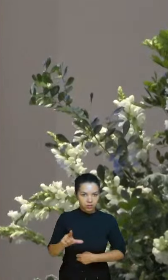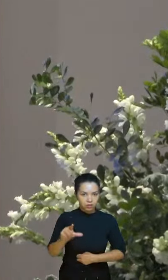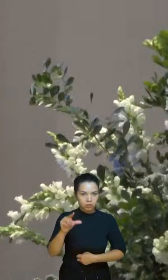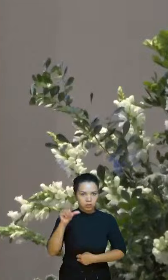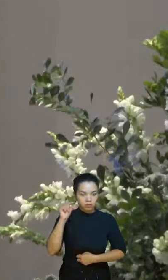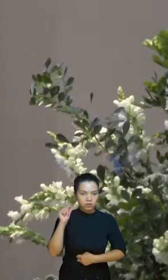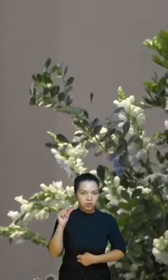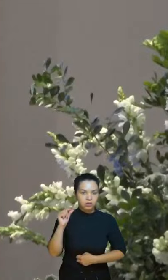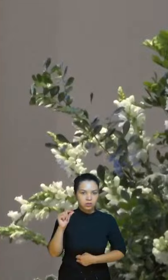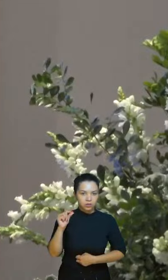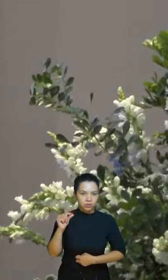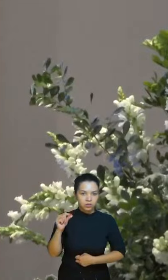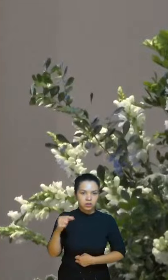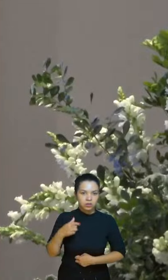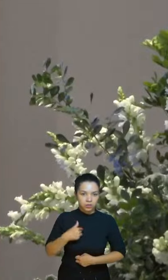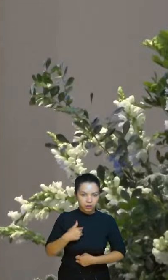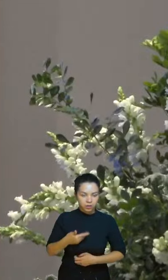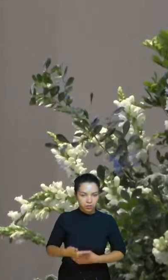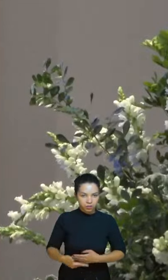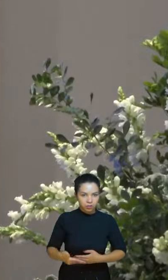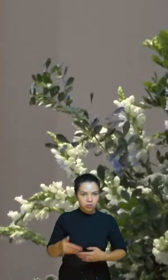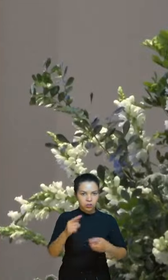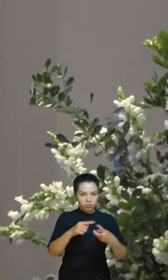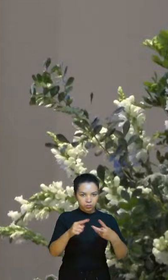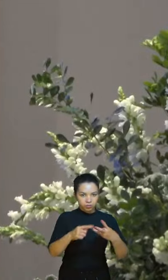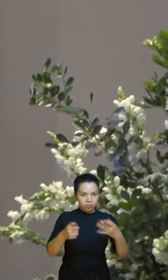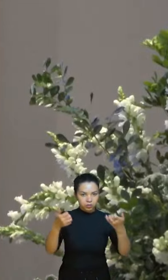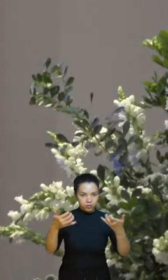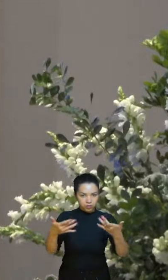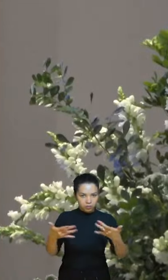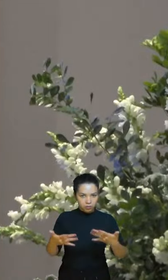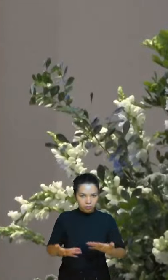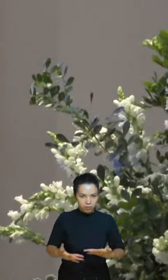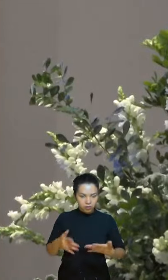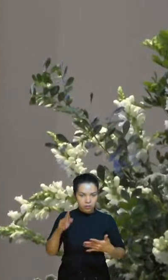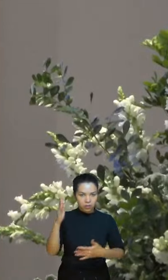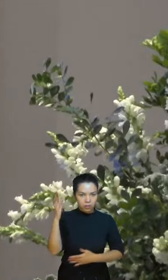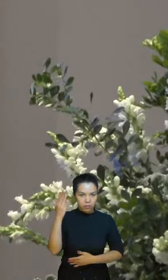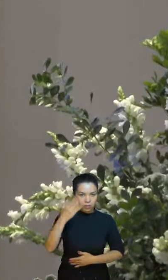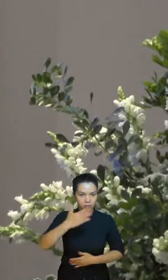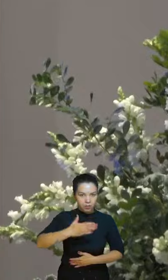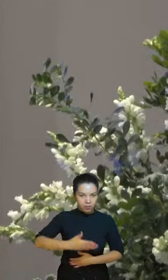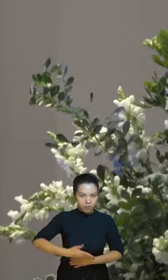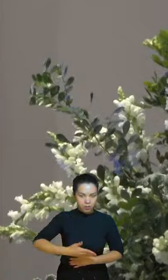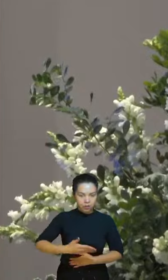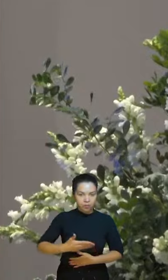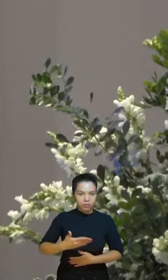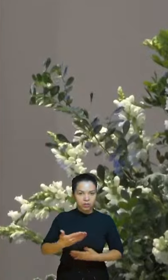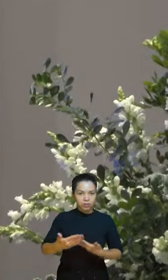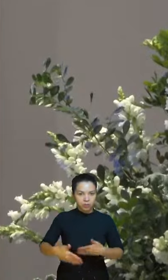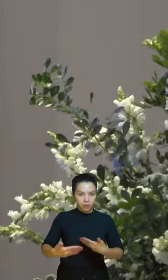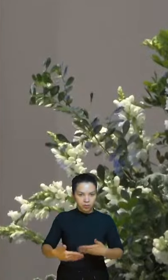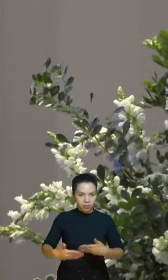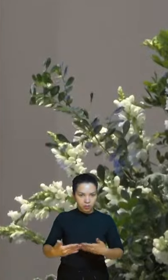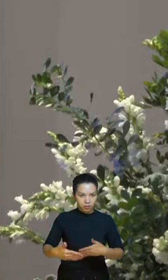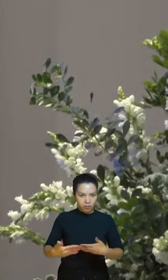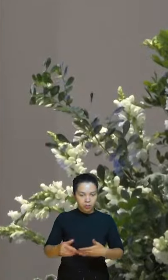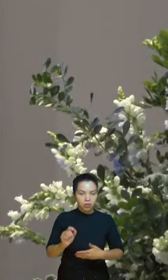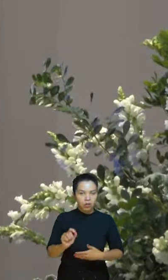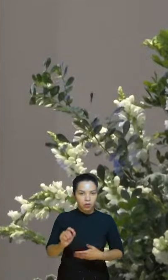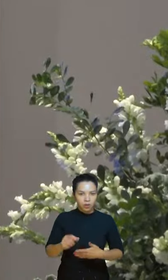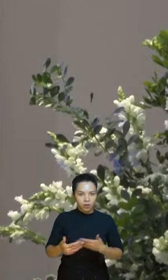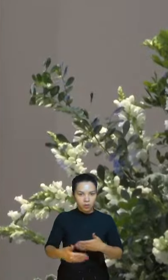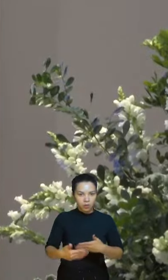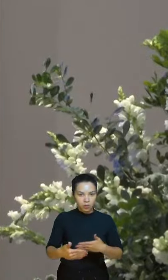serei farei algumas Breves abordagens é a prova prova pericial que todo mundo pode estar se perguntando o que que tem a ver prova